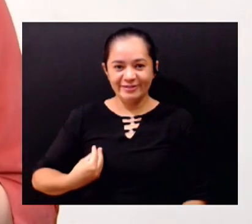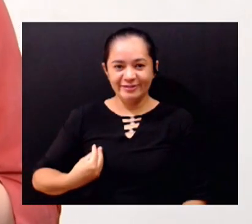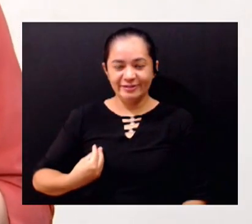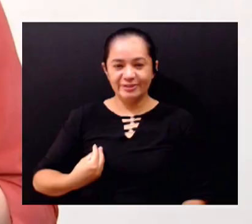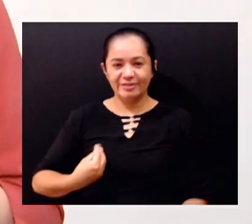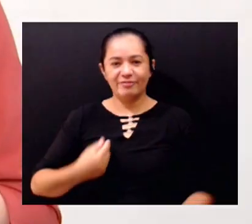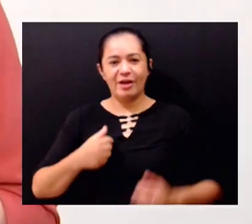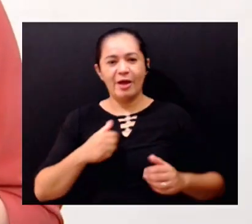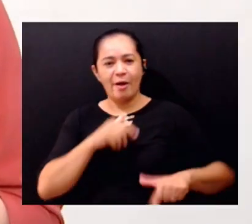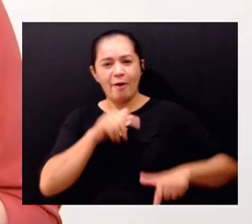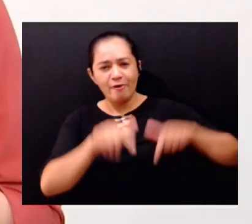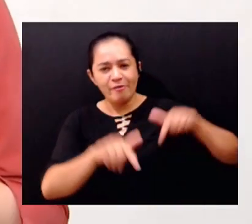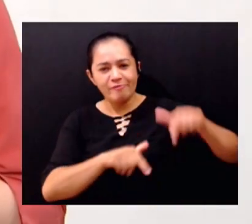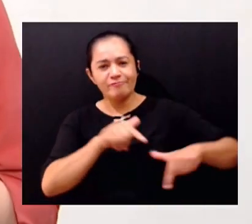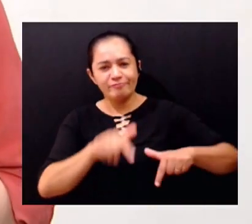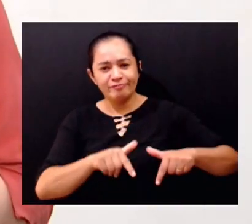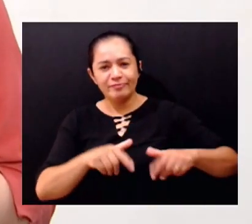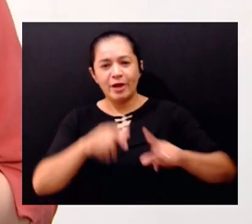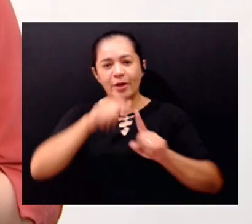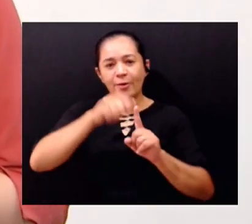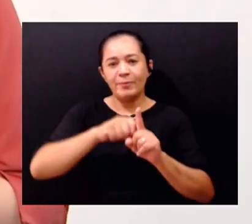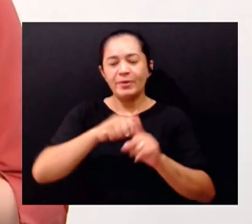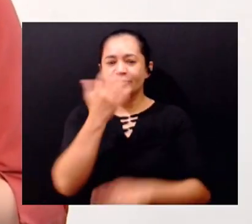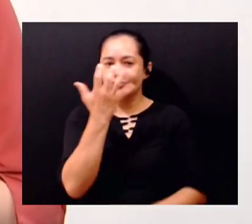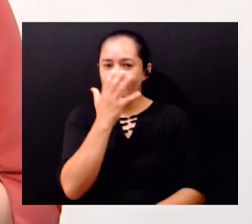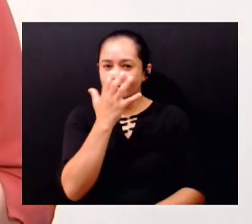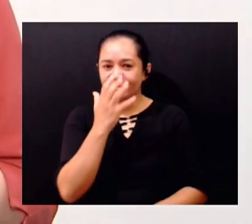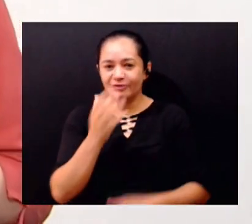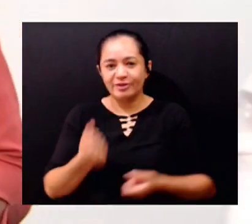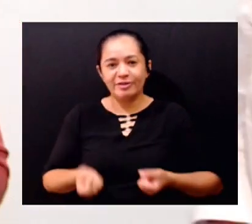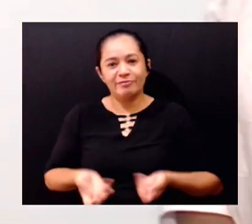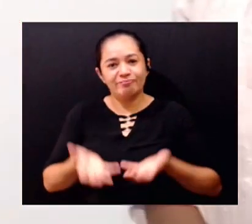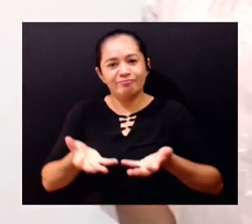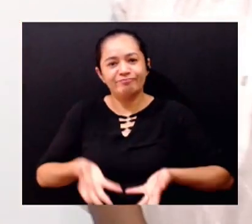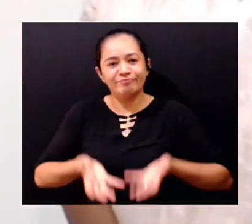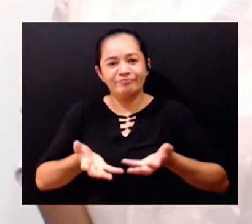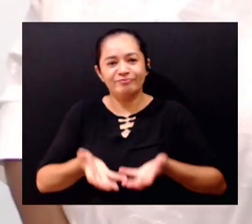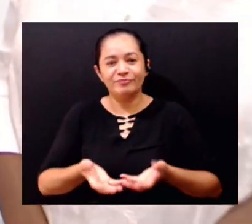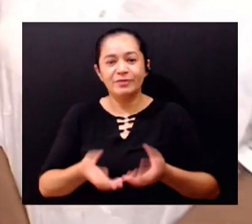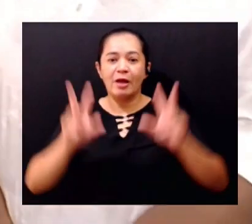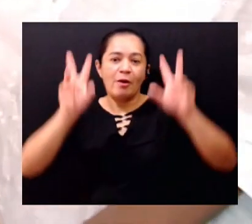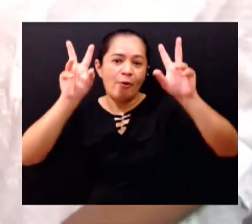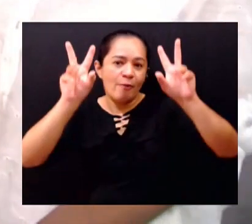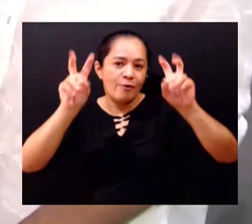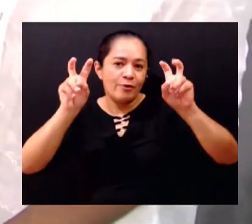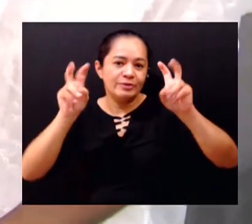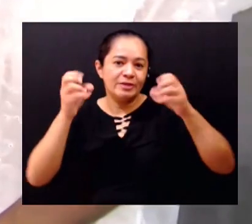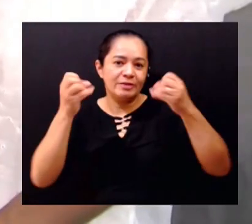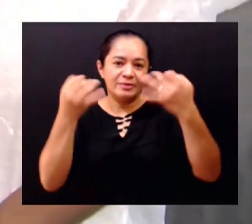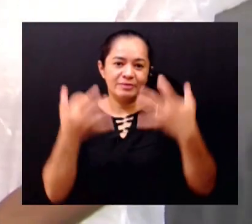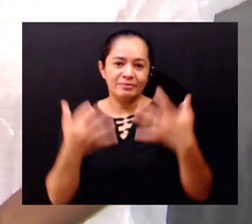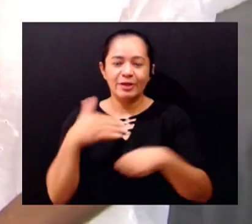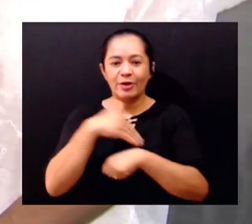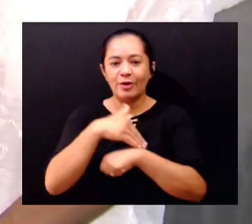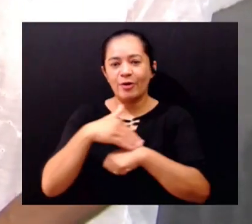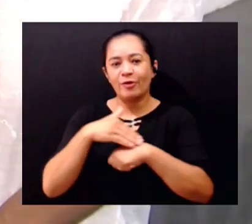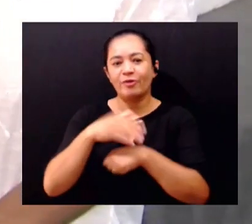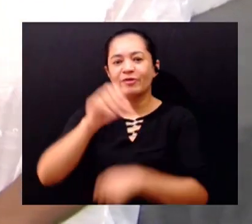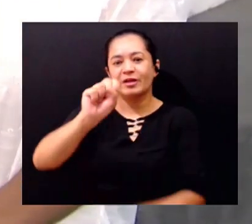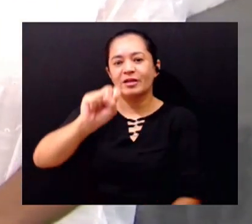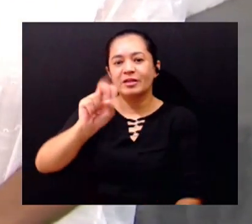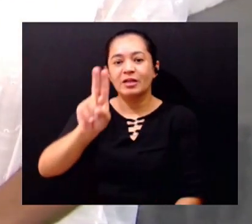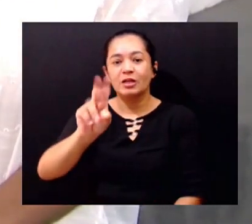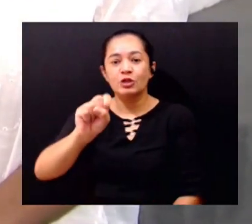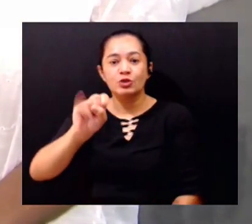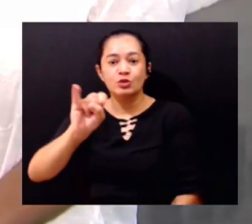este mês, para o mês de fevereiro. E para falar mais sobre esse assunto, eu converso com a Suzy Elias. Ela é